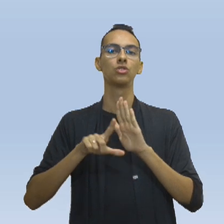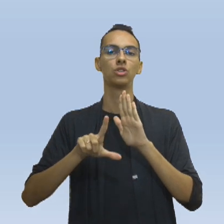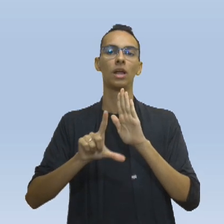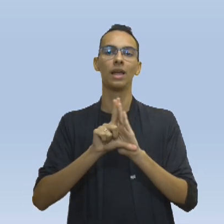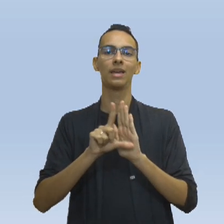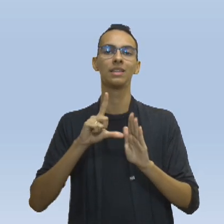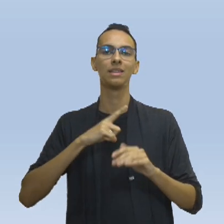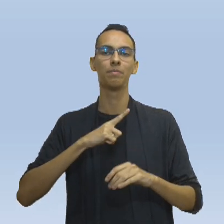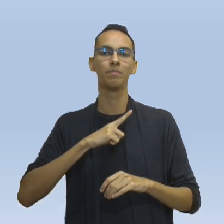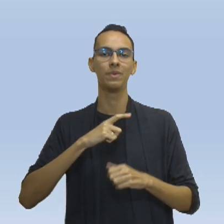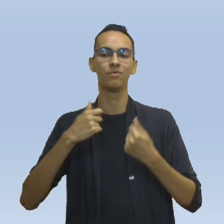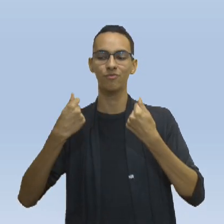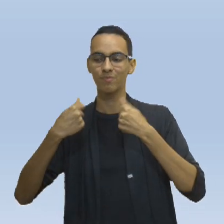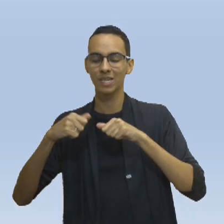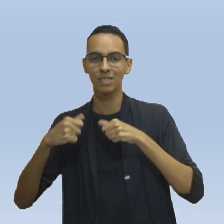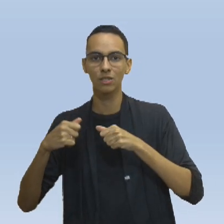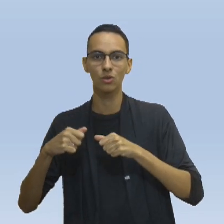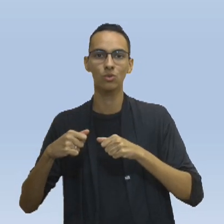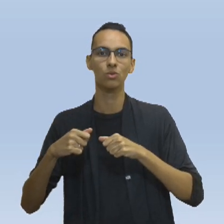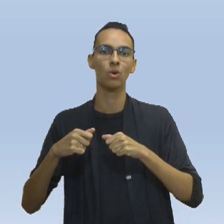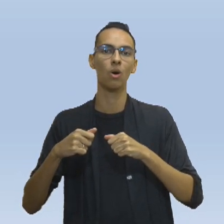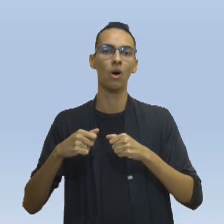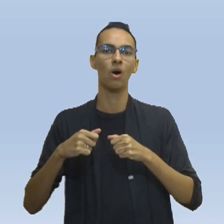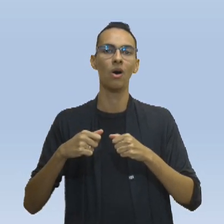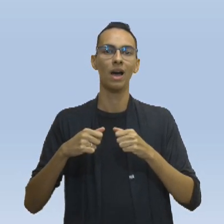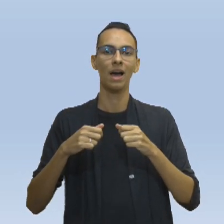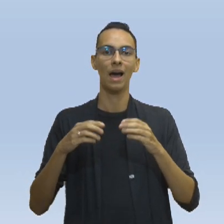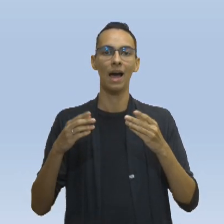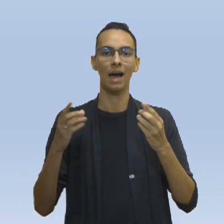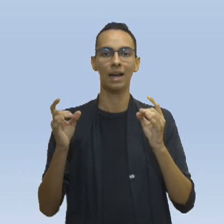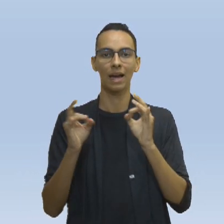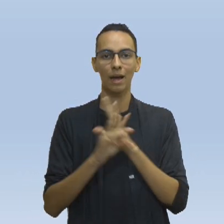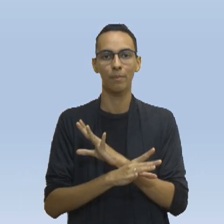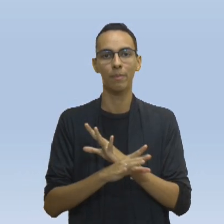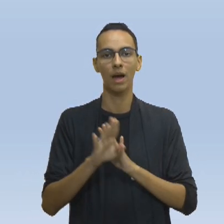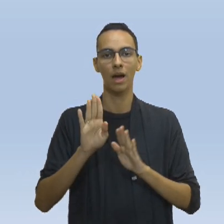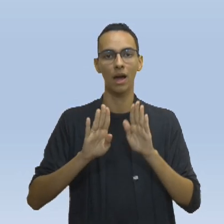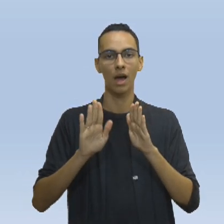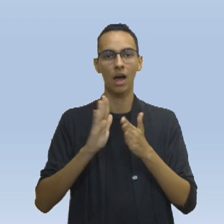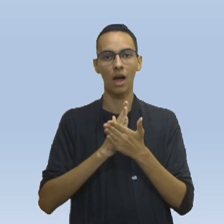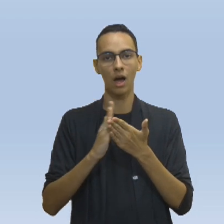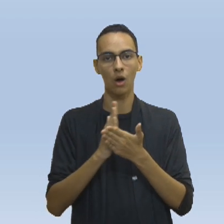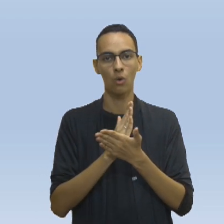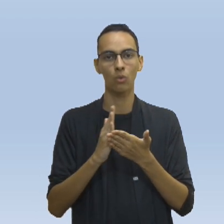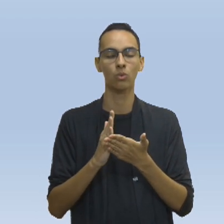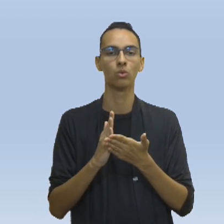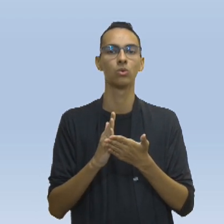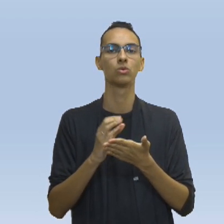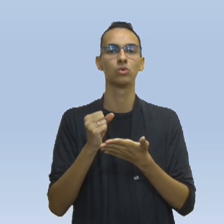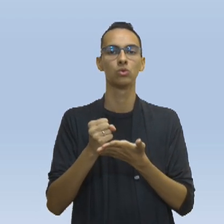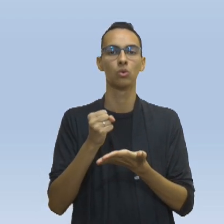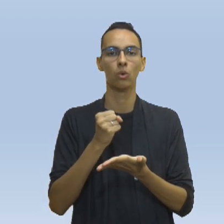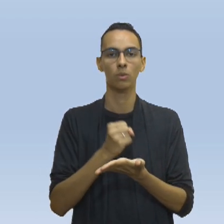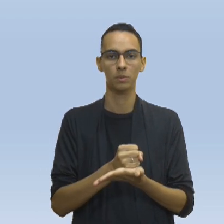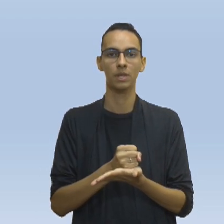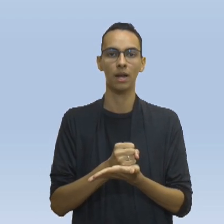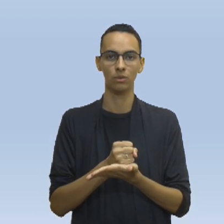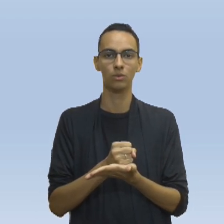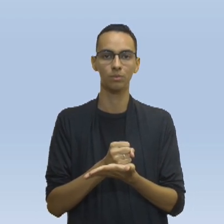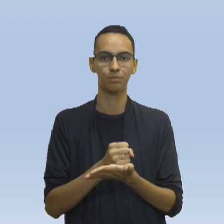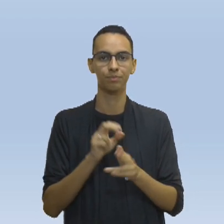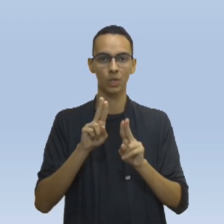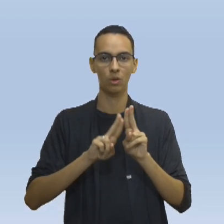redução, né, dos contratos da universidade. Então, em novembro, ficou definido que os gestores de contrato, juntamente